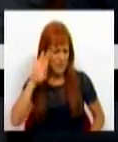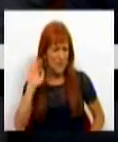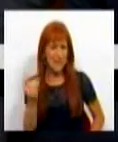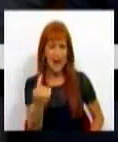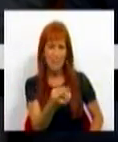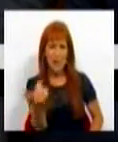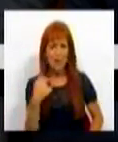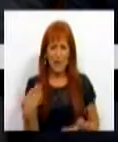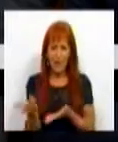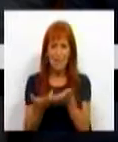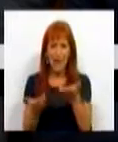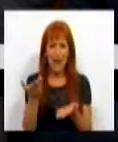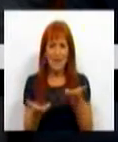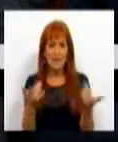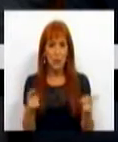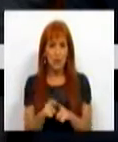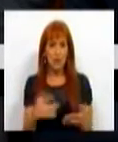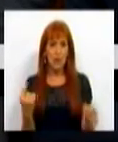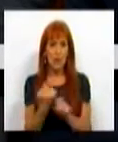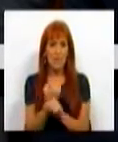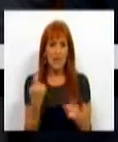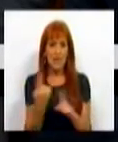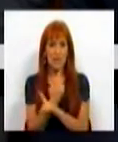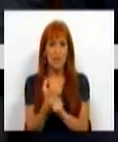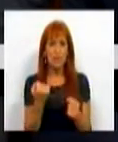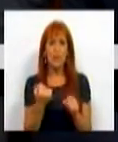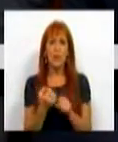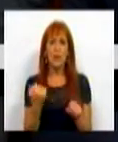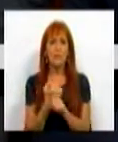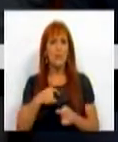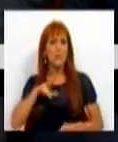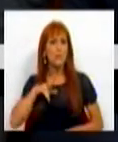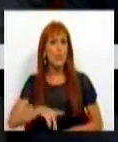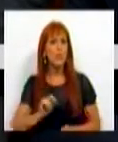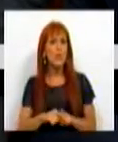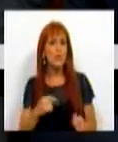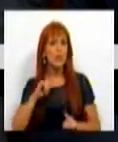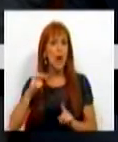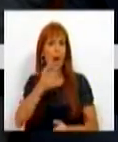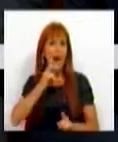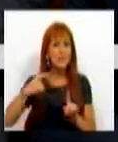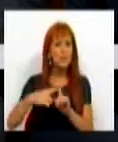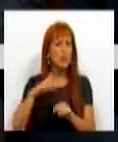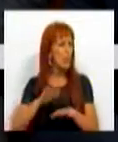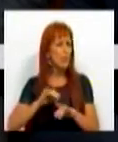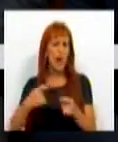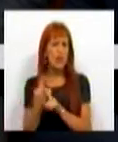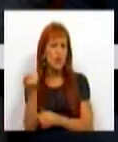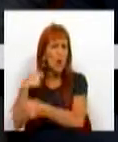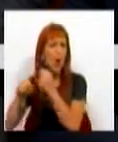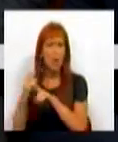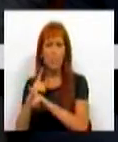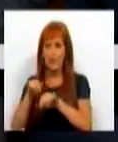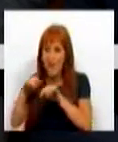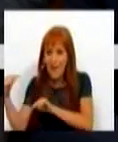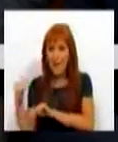O Sr. Deputado devia de saber que a balança de bens e serviços, do país só é positiva não por causa dos bens transacionáveis, porque